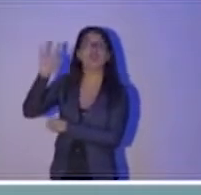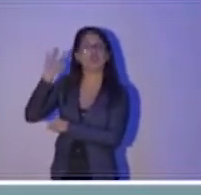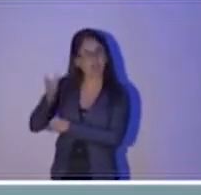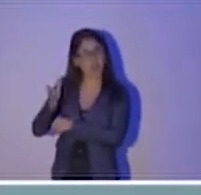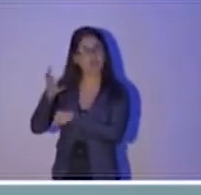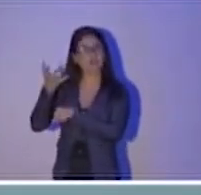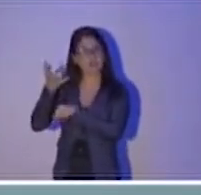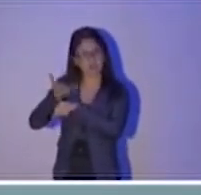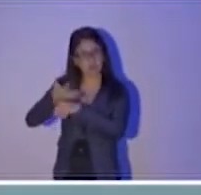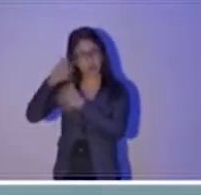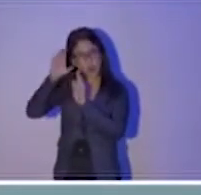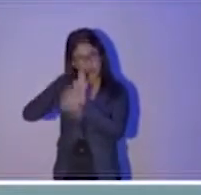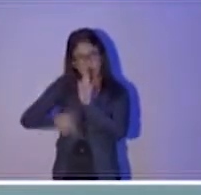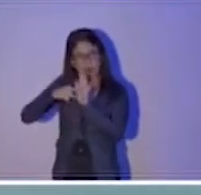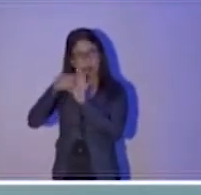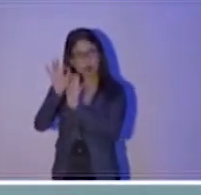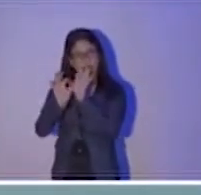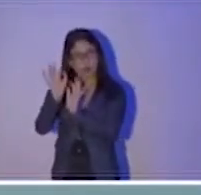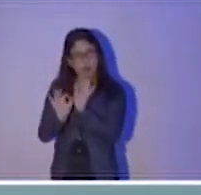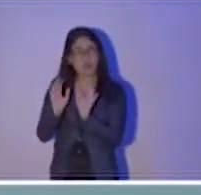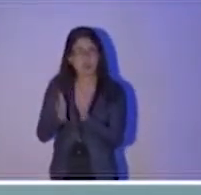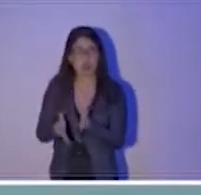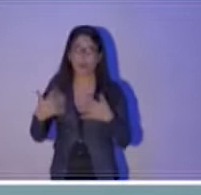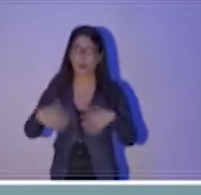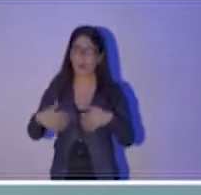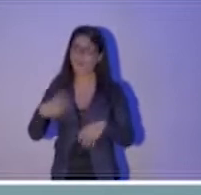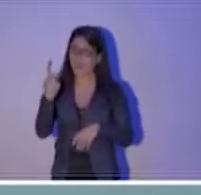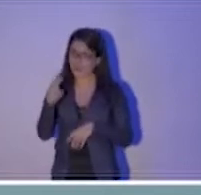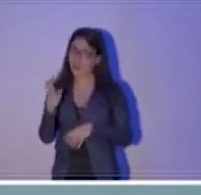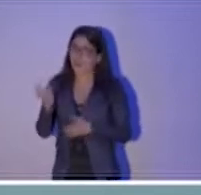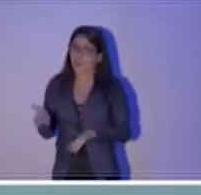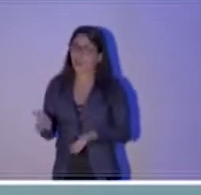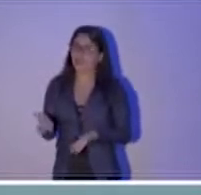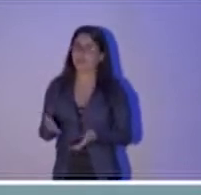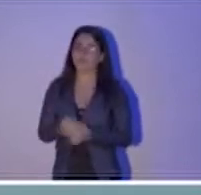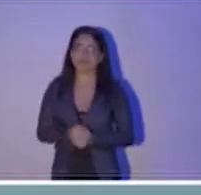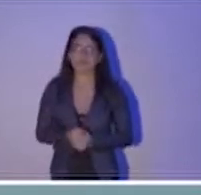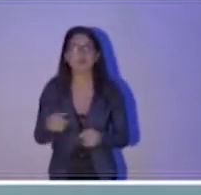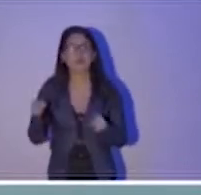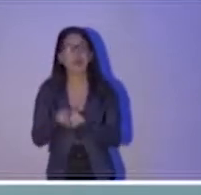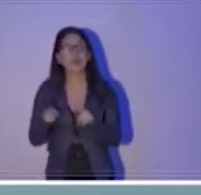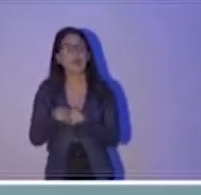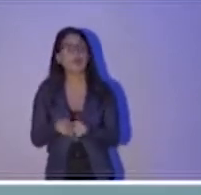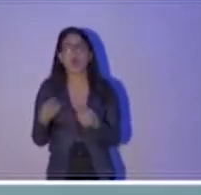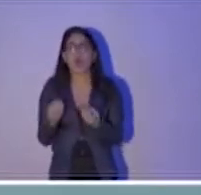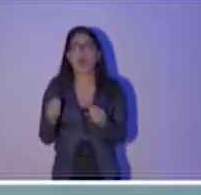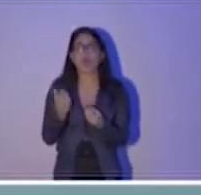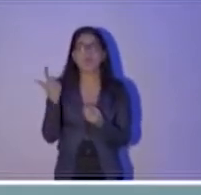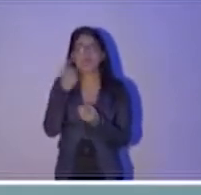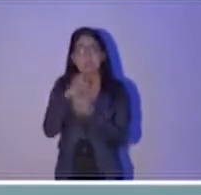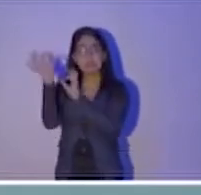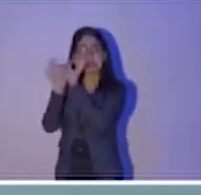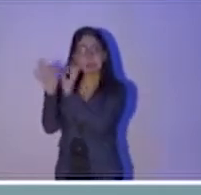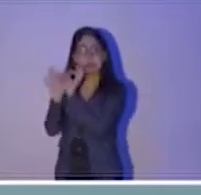muito. E num regime muito importante, que foi o regime de colaboração. Me lembro que